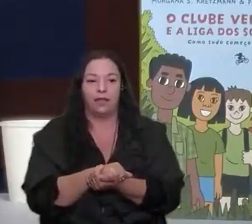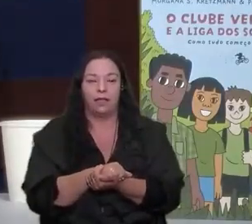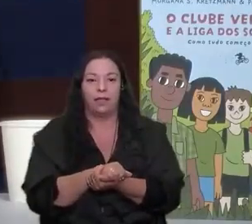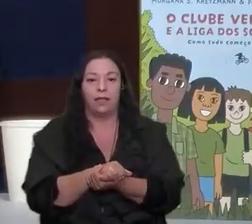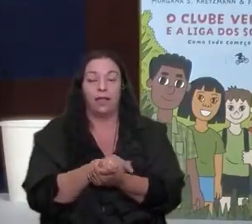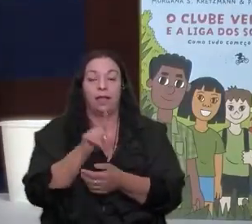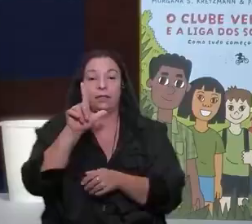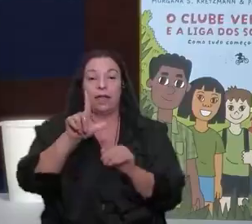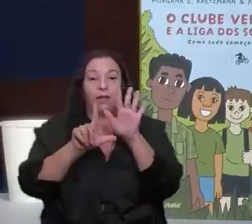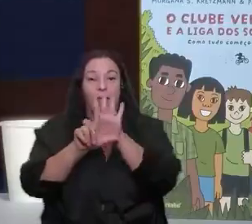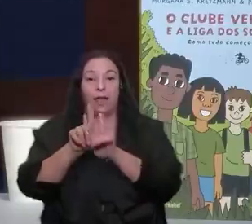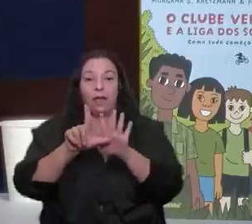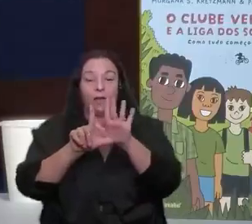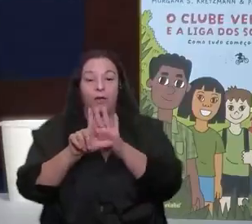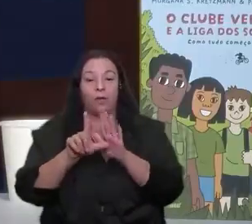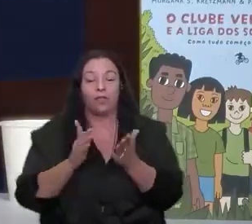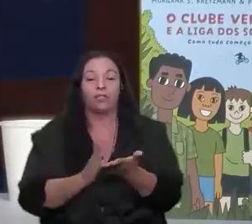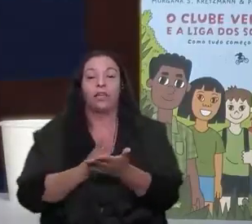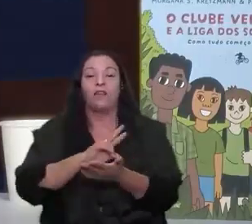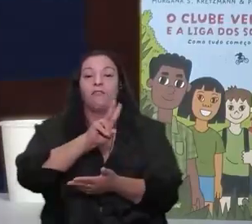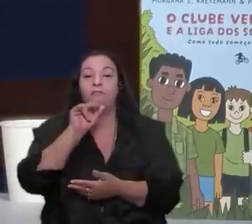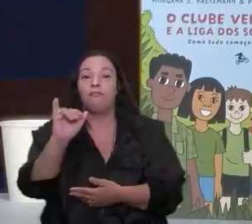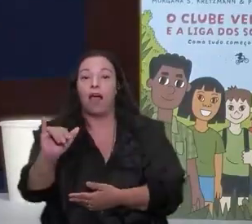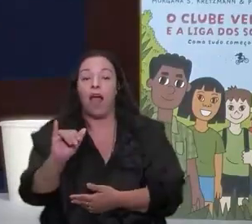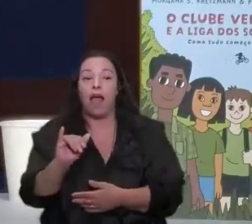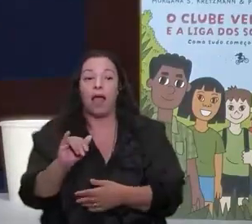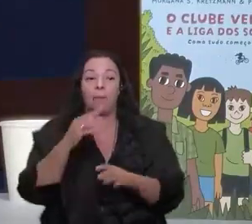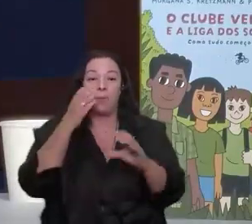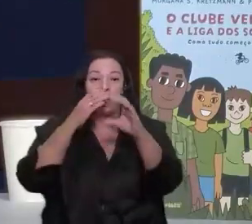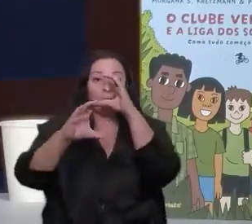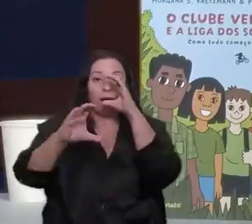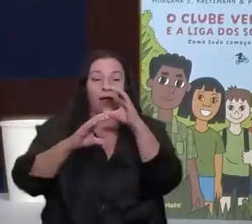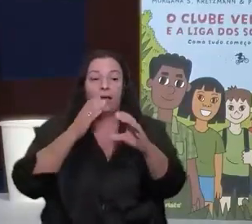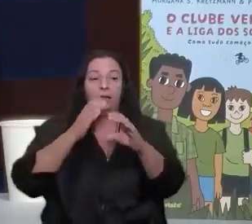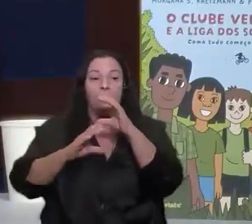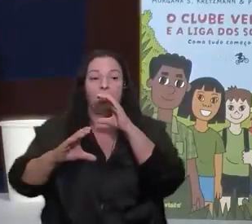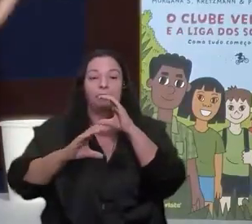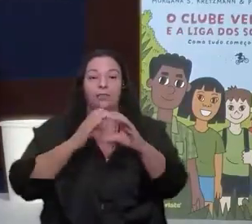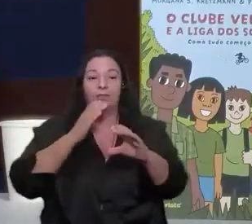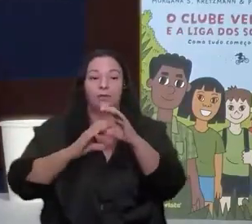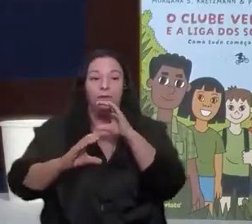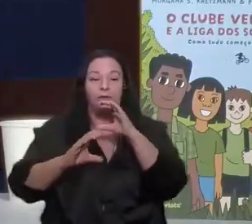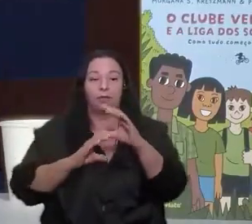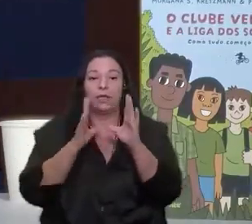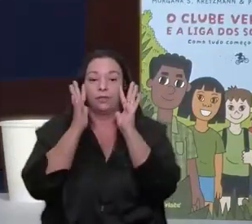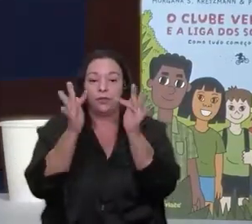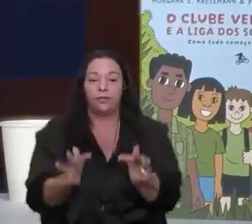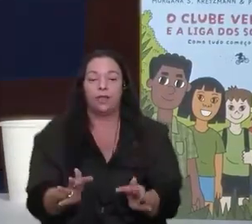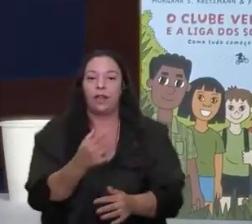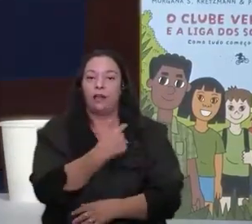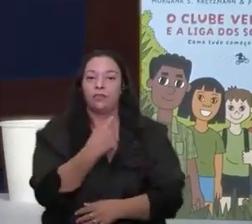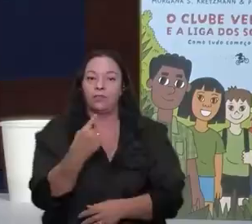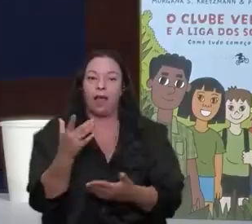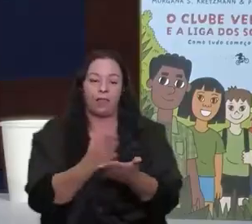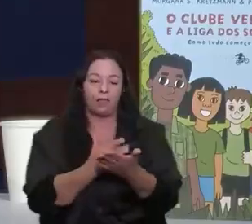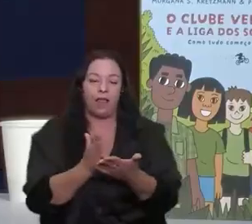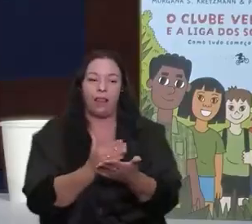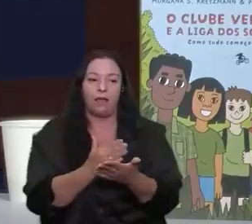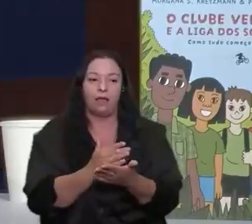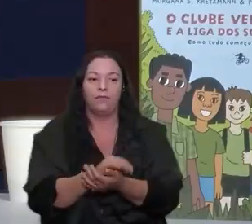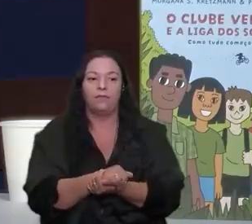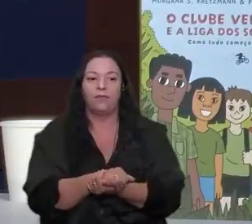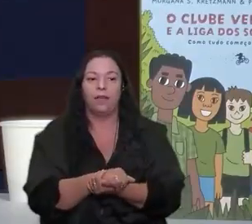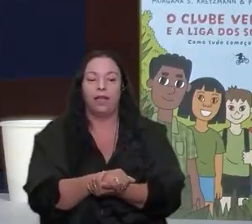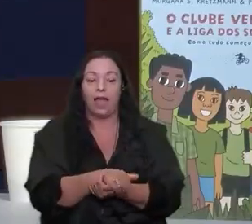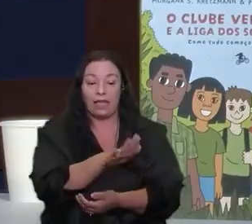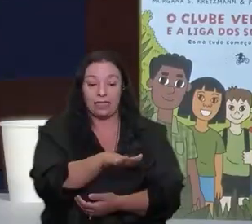ele tem um QR Code que leva para uma canção, porque esses personagens são músicos, então eles têm que cantar e tocar no final de cada livro. E aí as